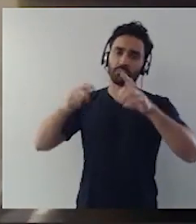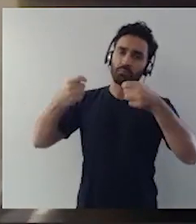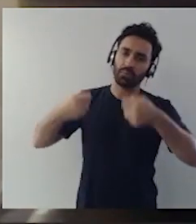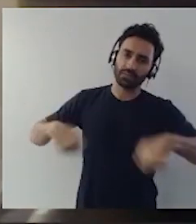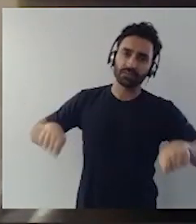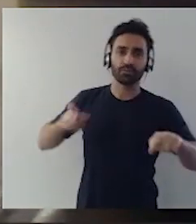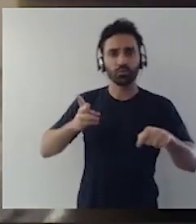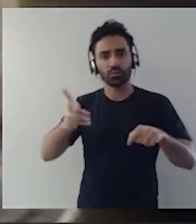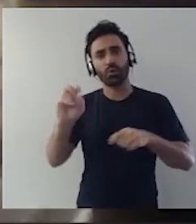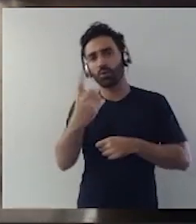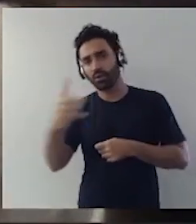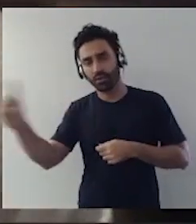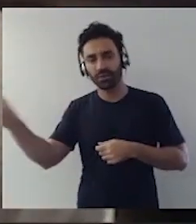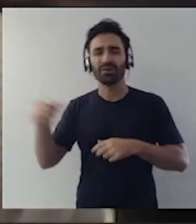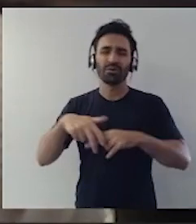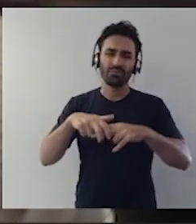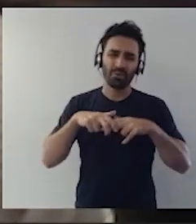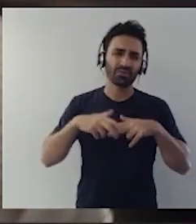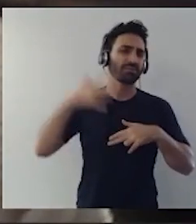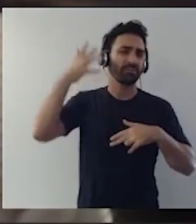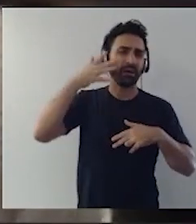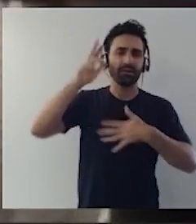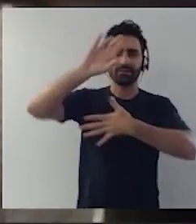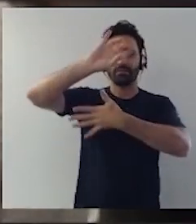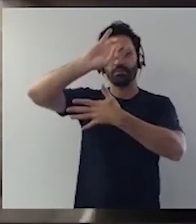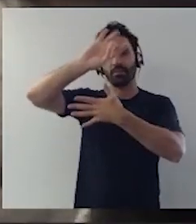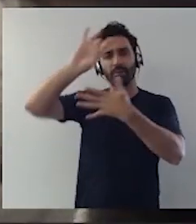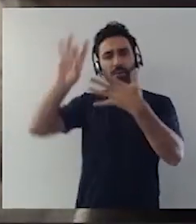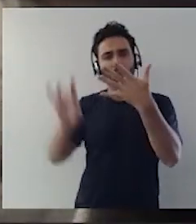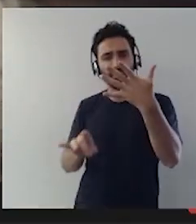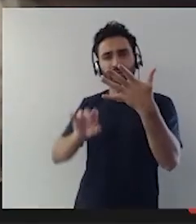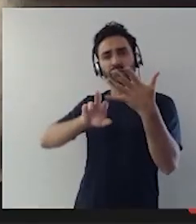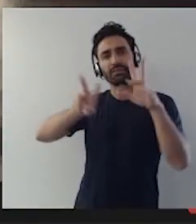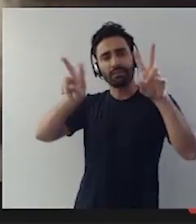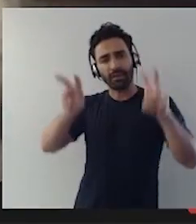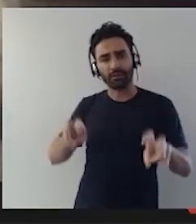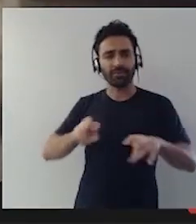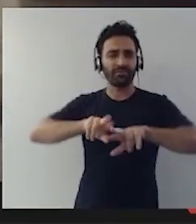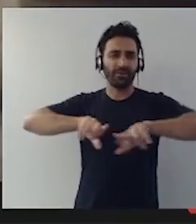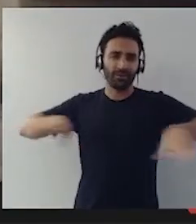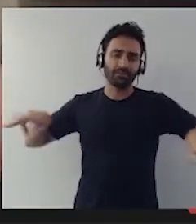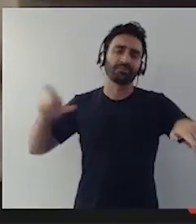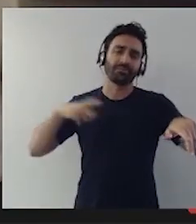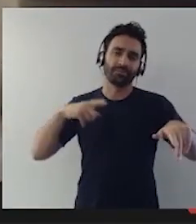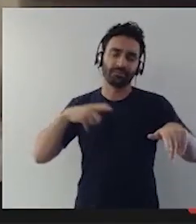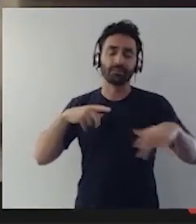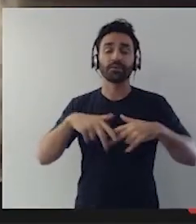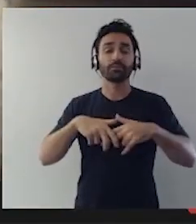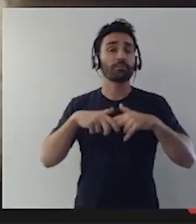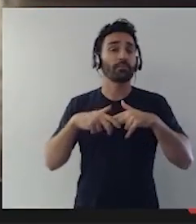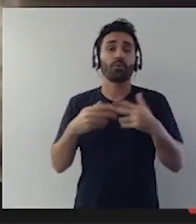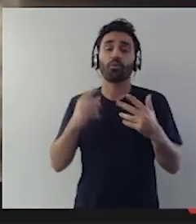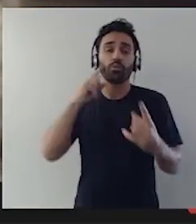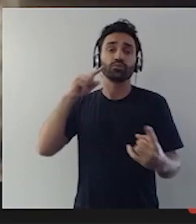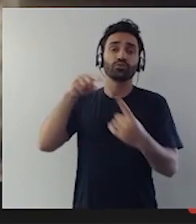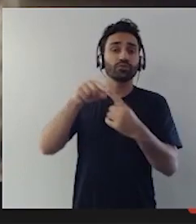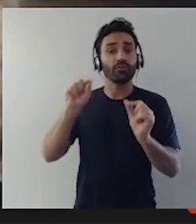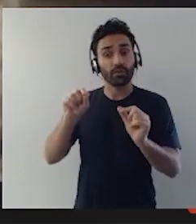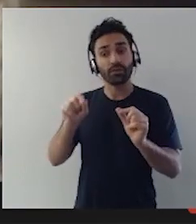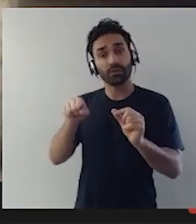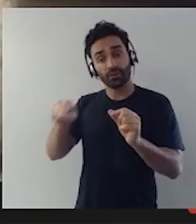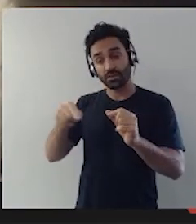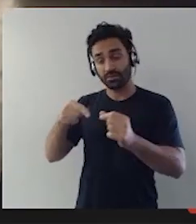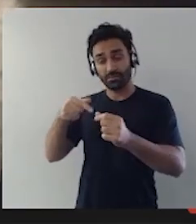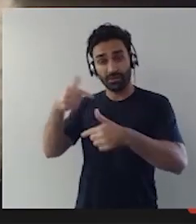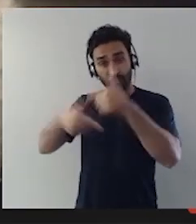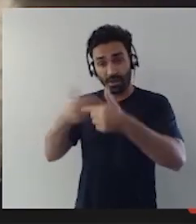painel extremamente rico e oportuno para que haja cada vez mais uma manutenção desses serviços